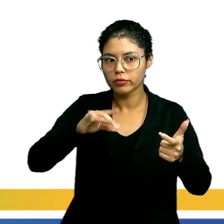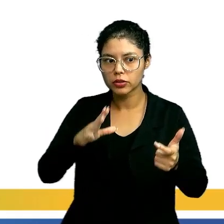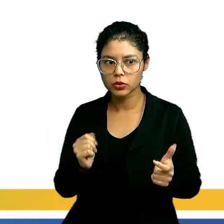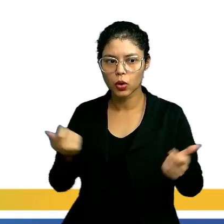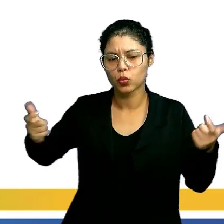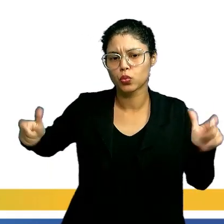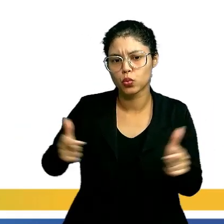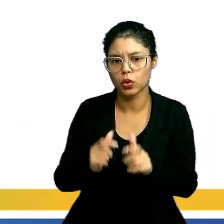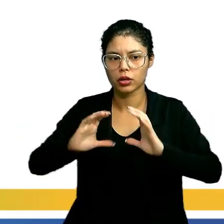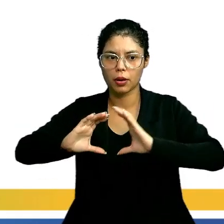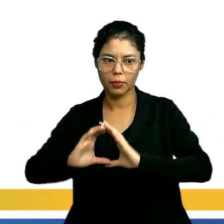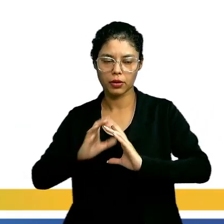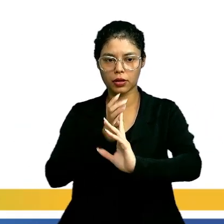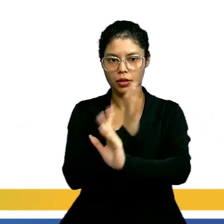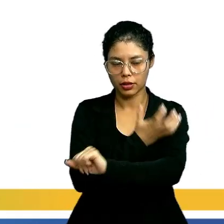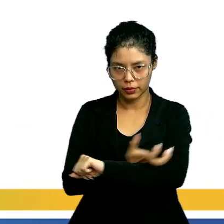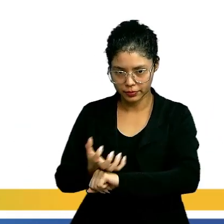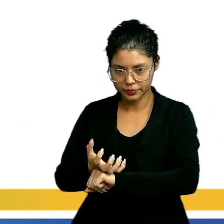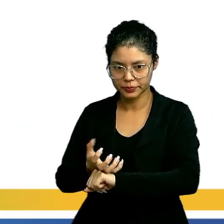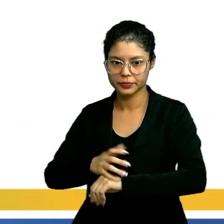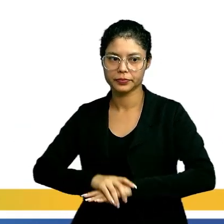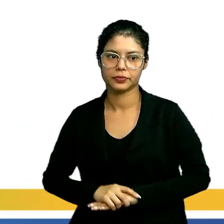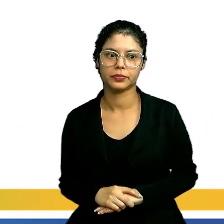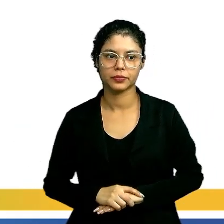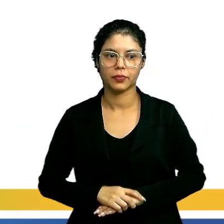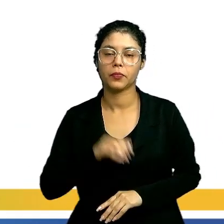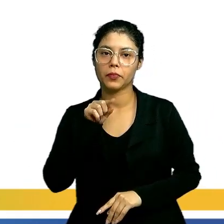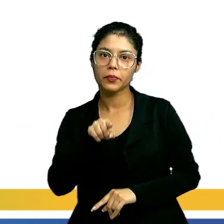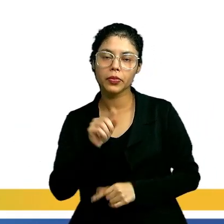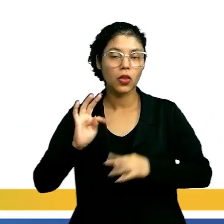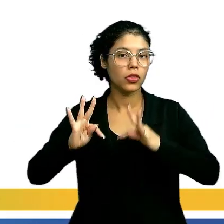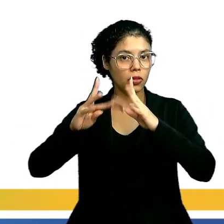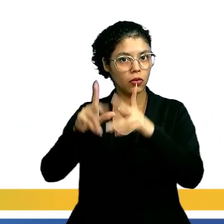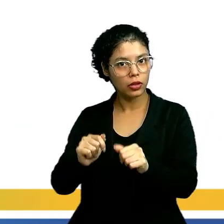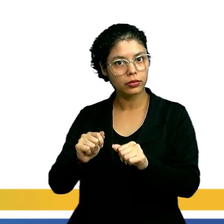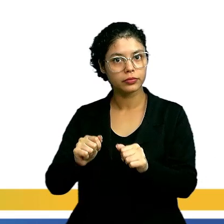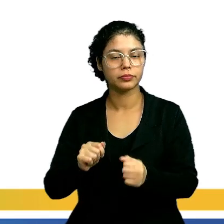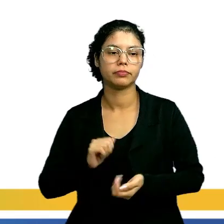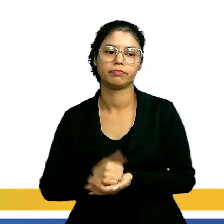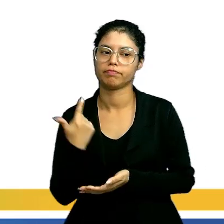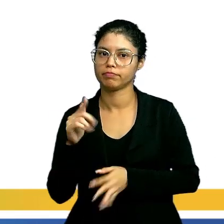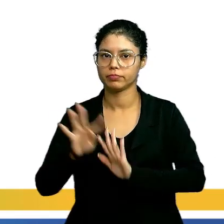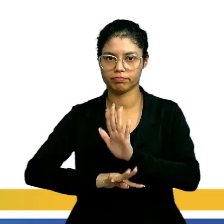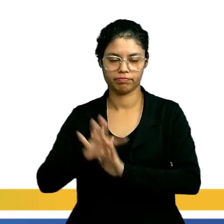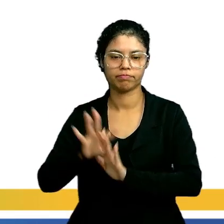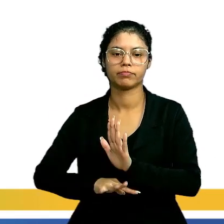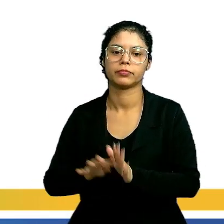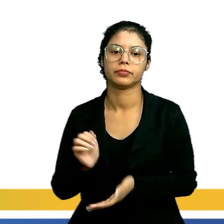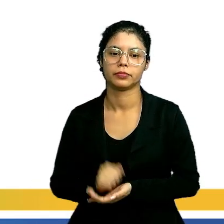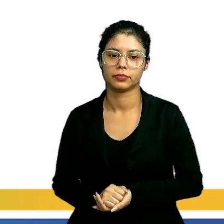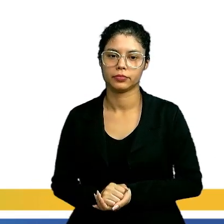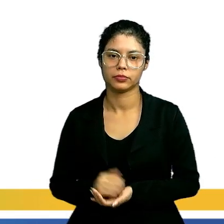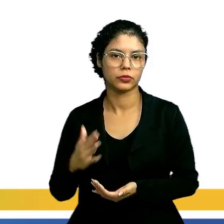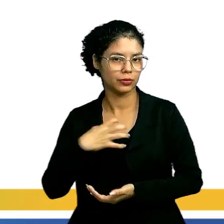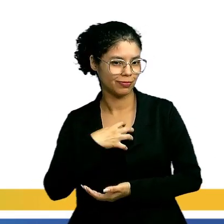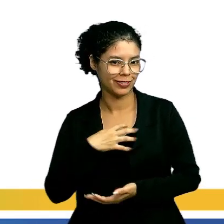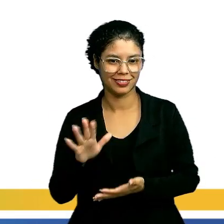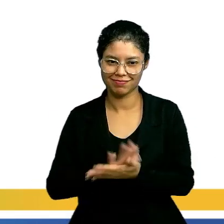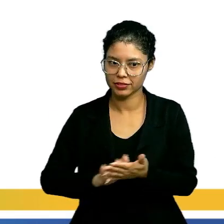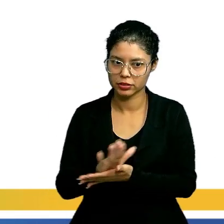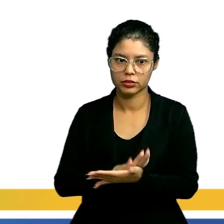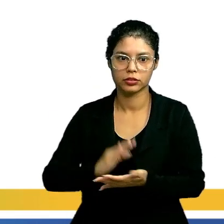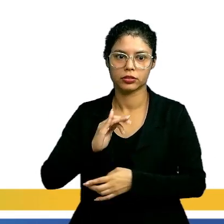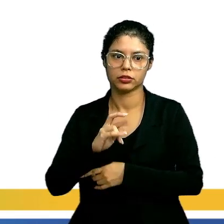de restituição entre a bola e a grama, aqui está totalmente fora de contexto. Isso aqui em nenhum momento falamos